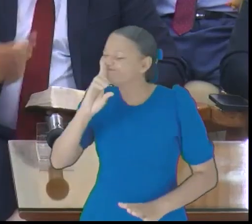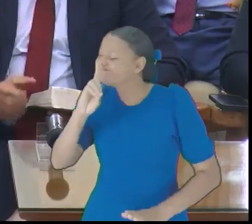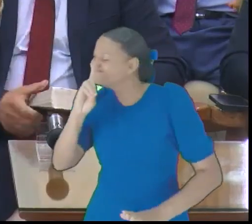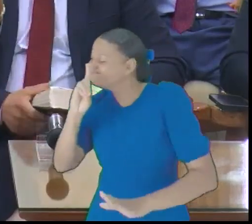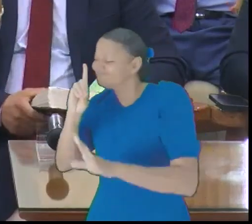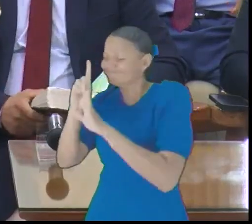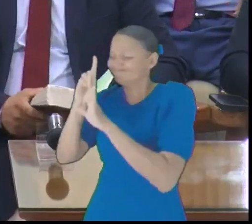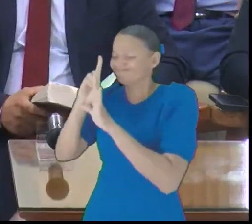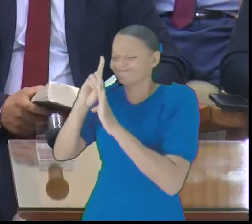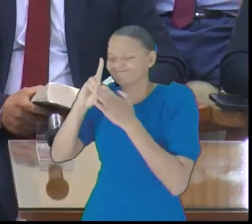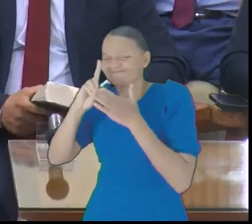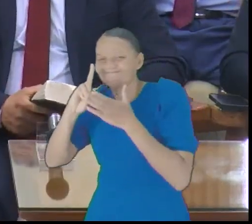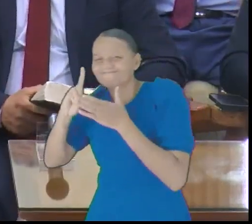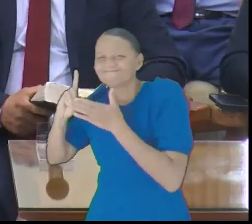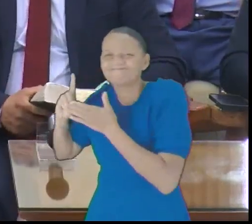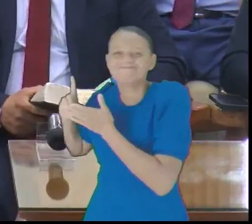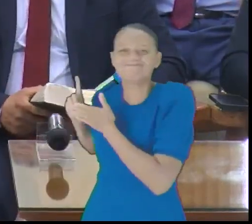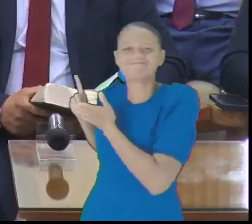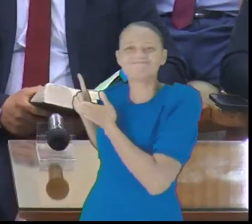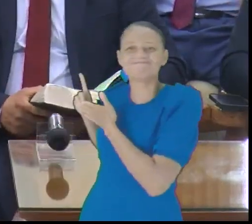se esconde.